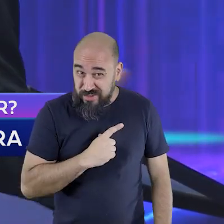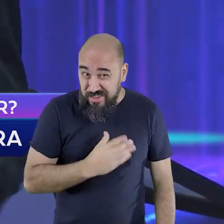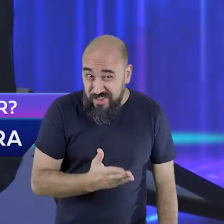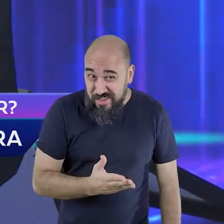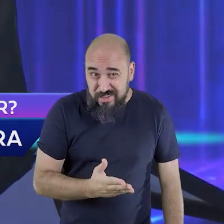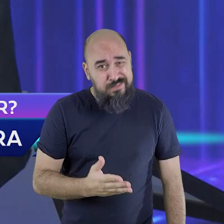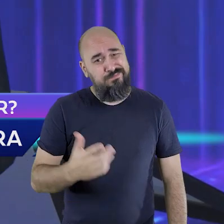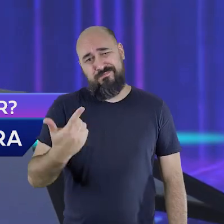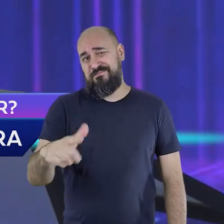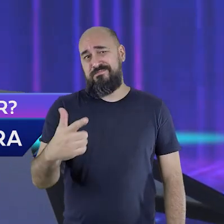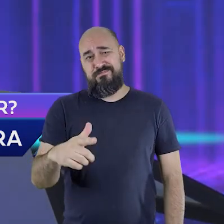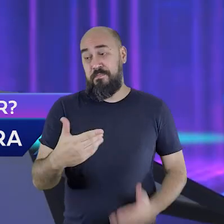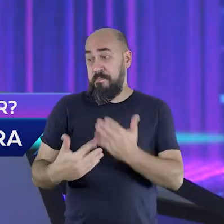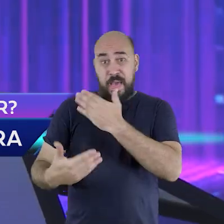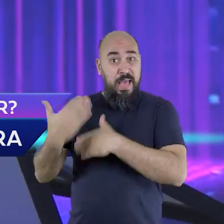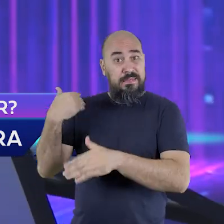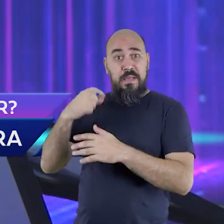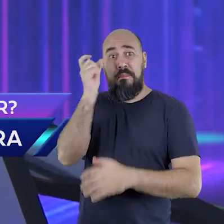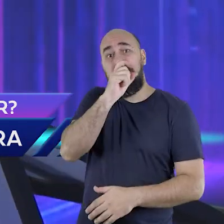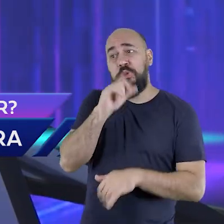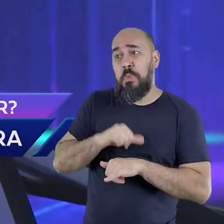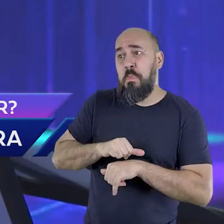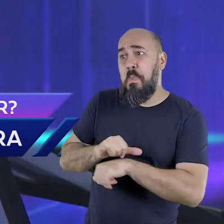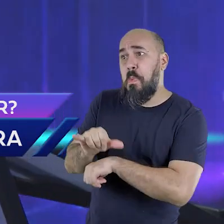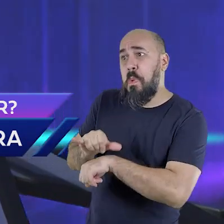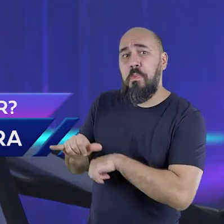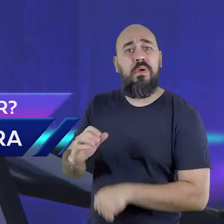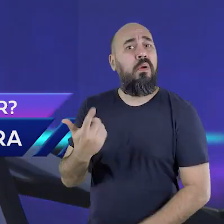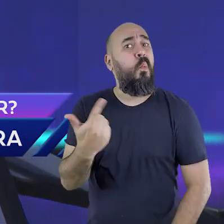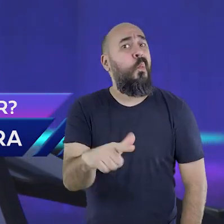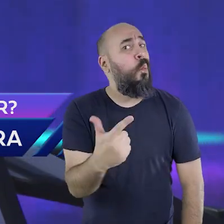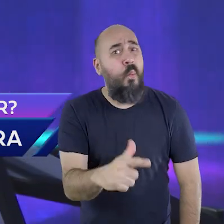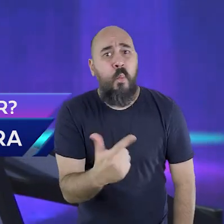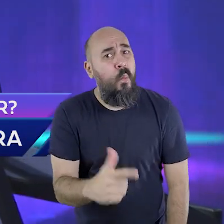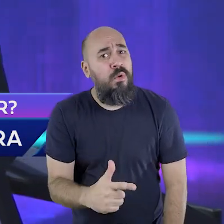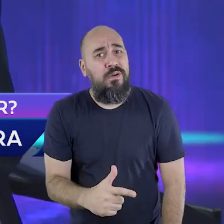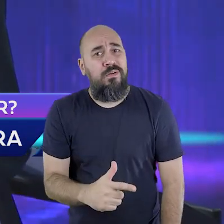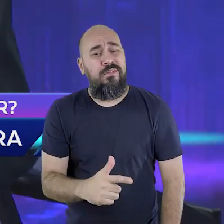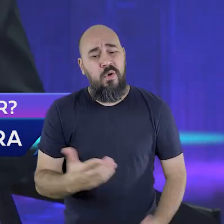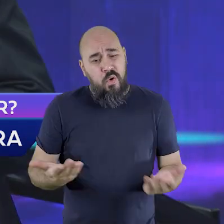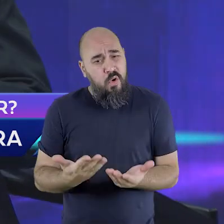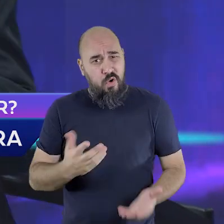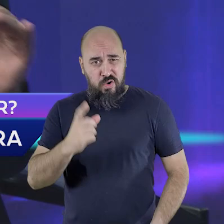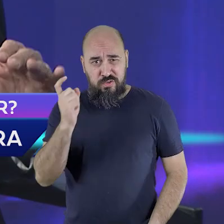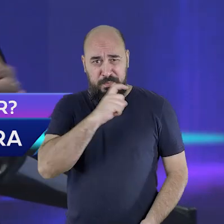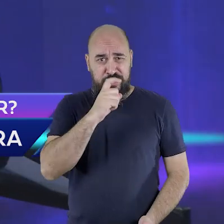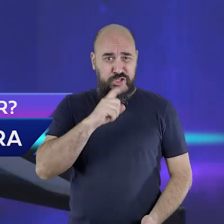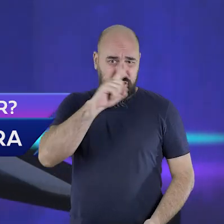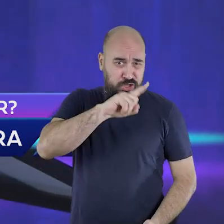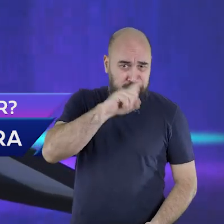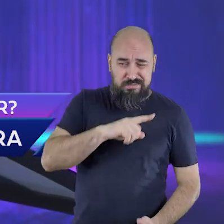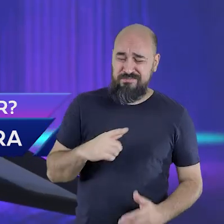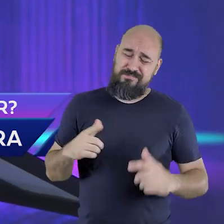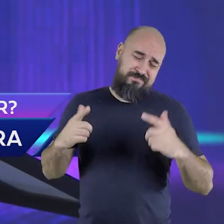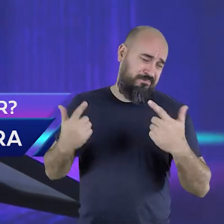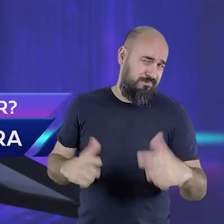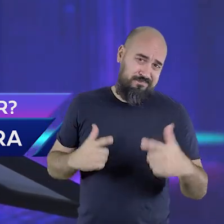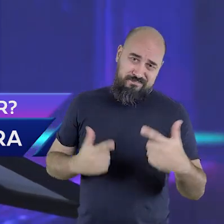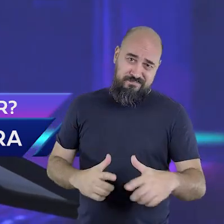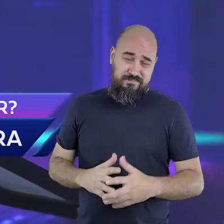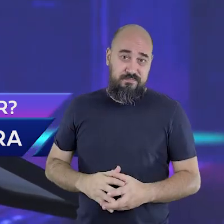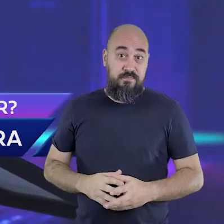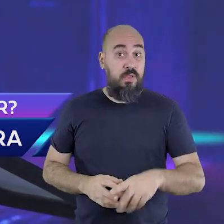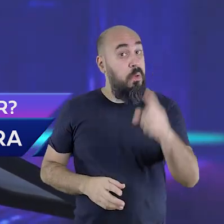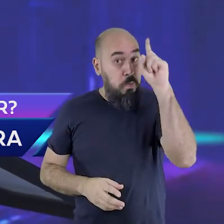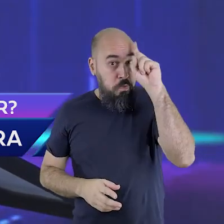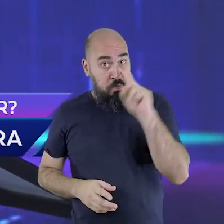nunca falhou no passado e não falhará agora. Talvez você esteja me vendo agora desesperançado. Você já não